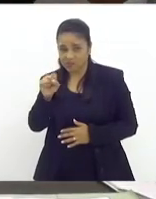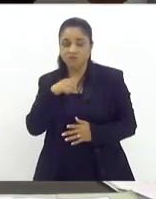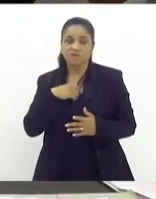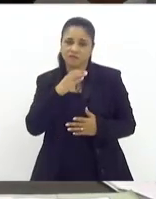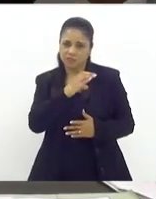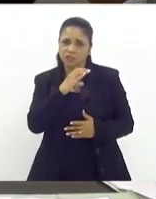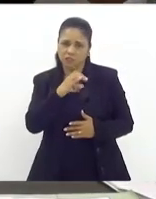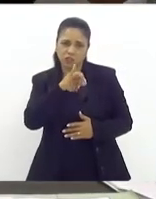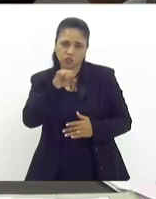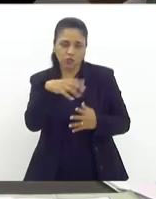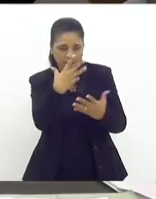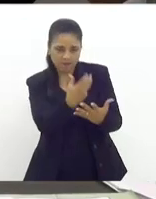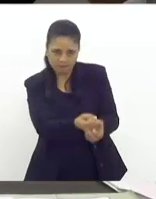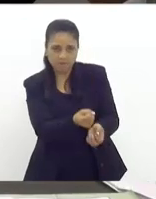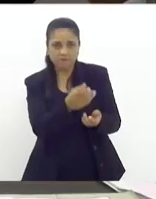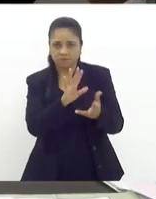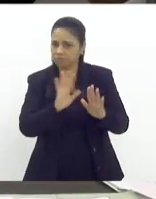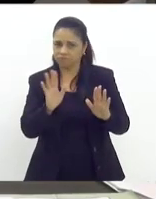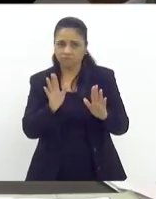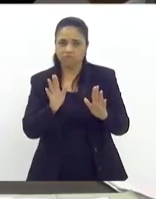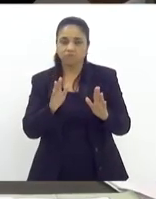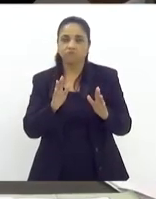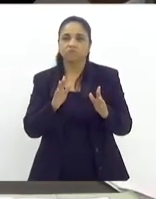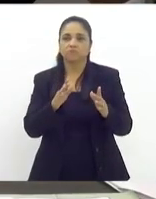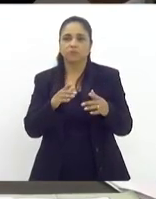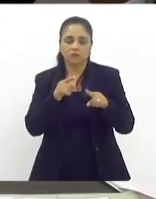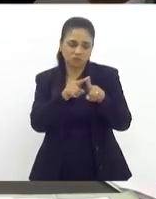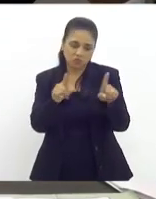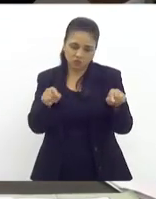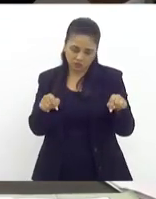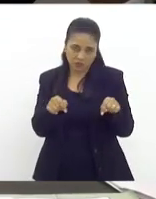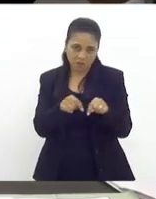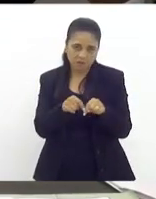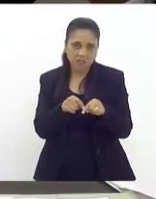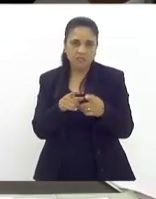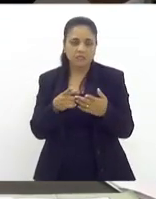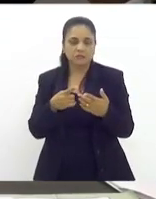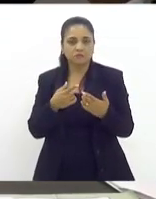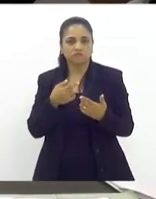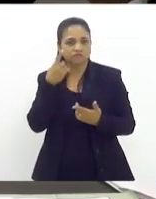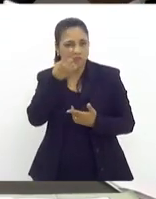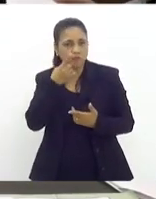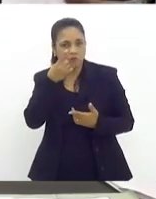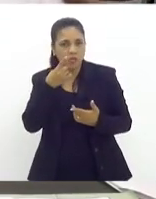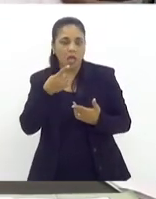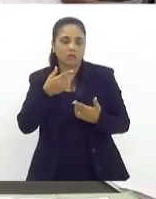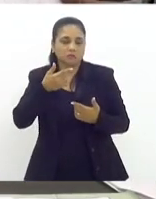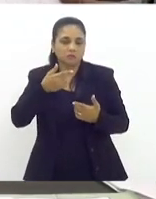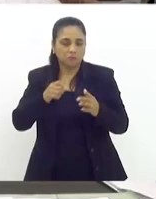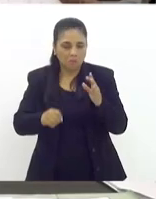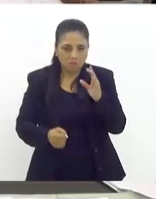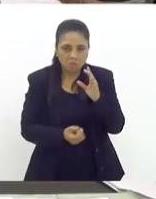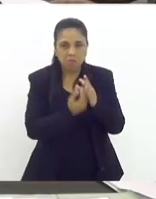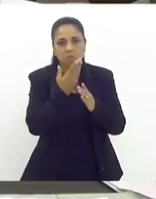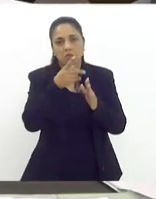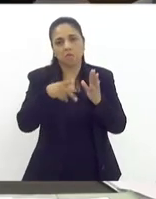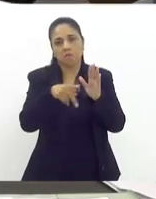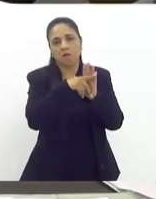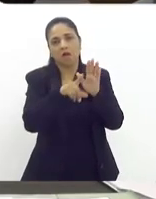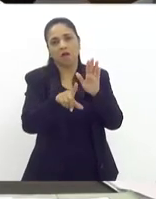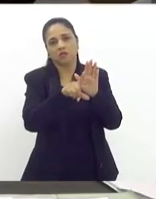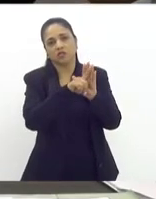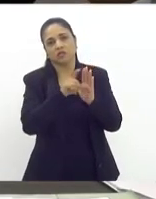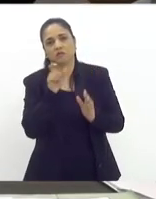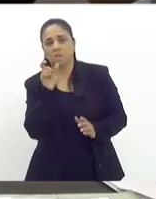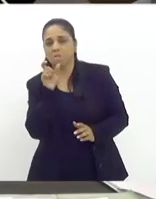algo sumulado que... inspire os gabinetes aí a não produzirem projetos de lei ou nenhuma produção legislativa com a